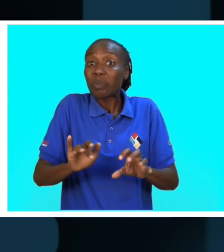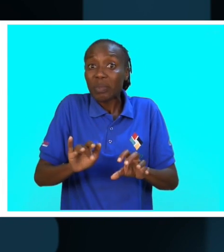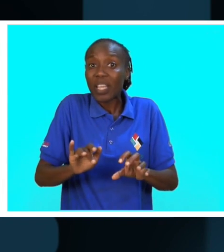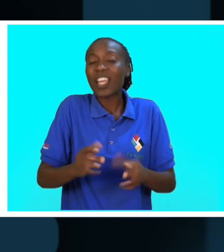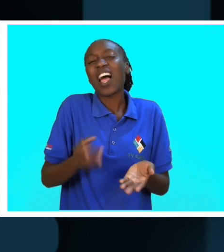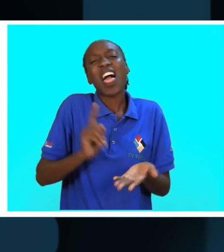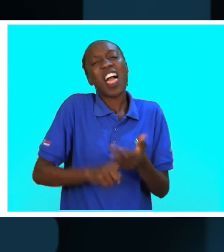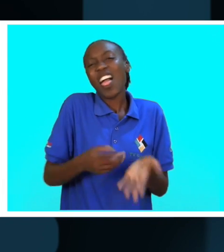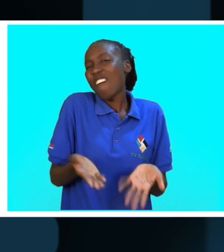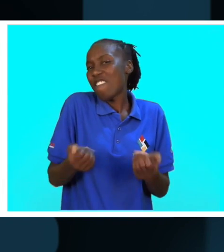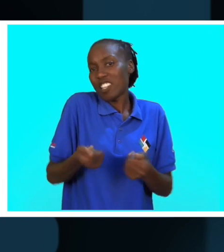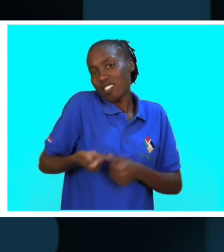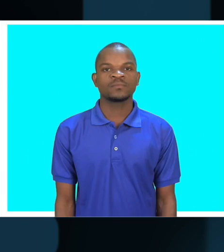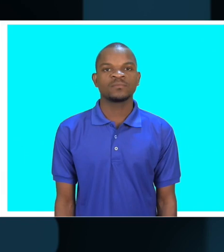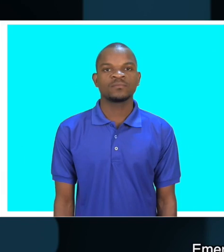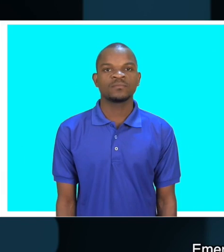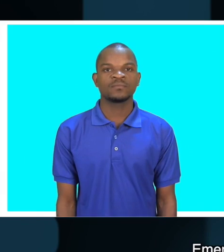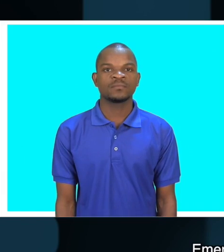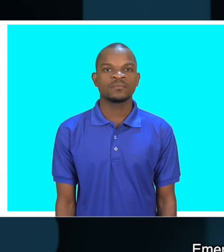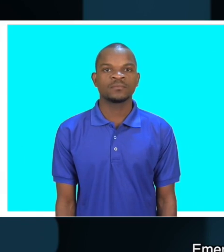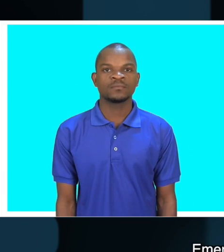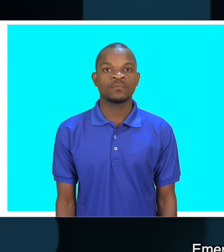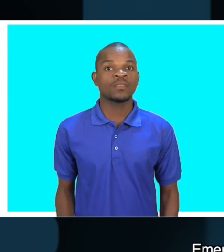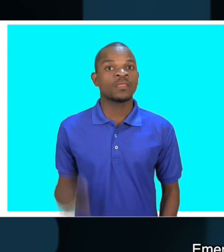ser fácil, ela vai fazer pessoalmente.